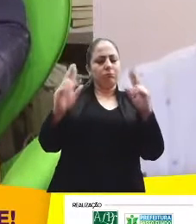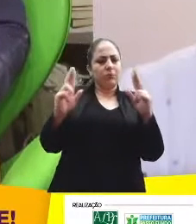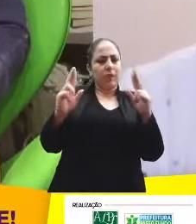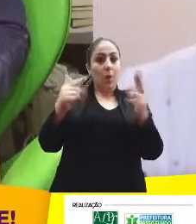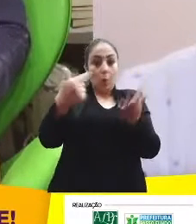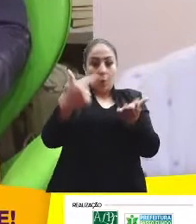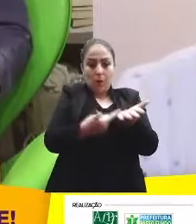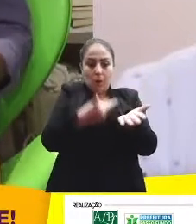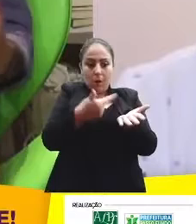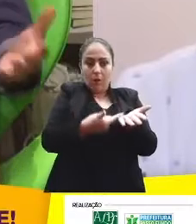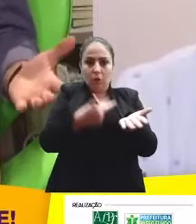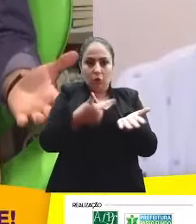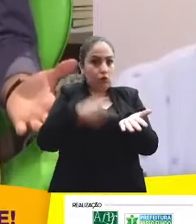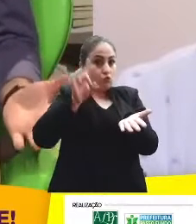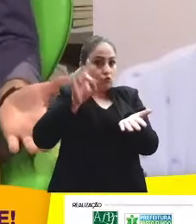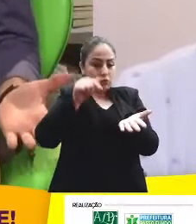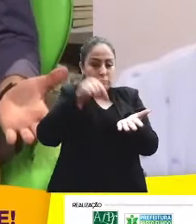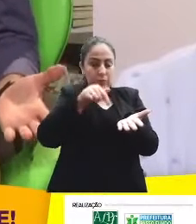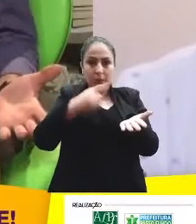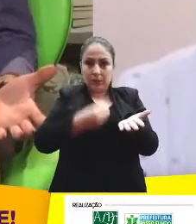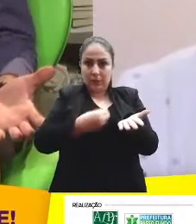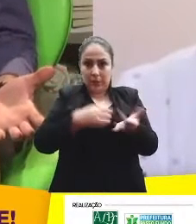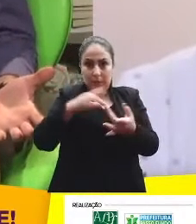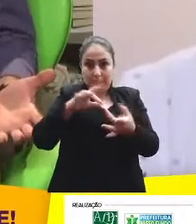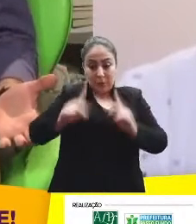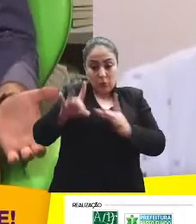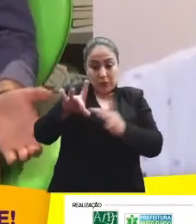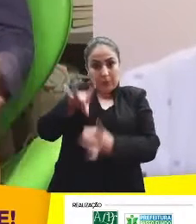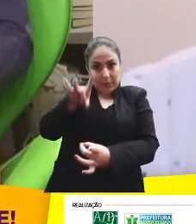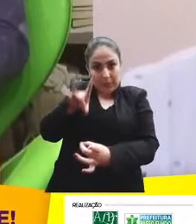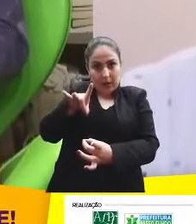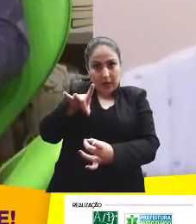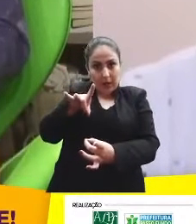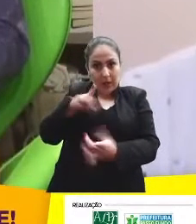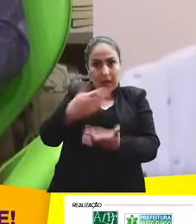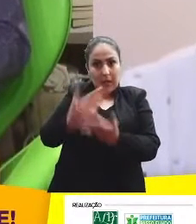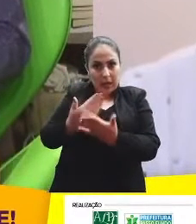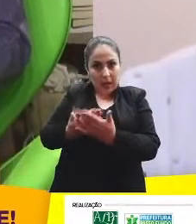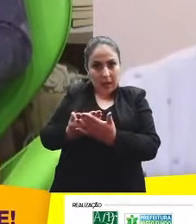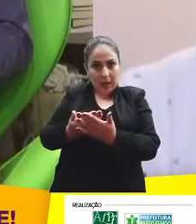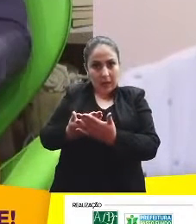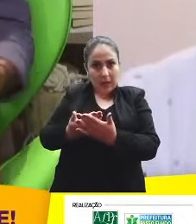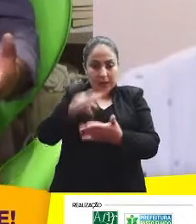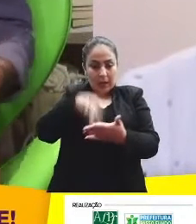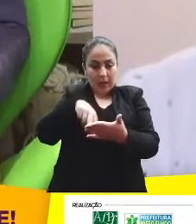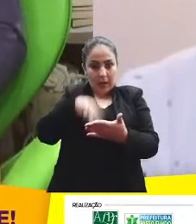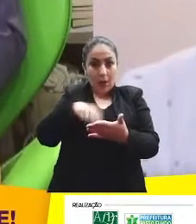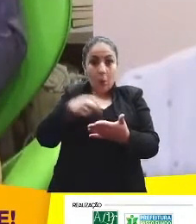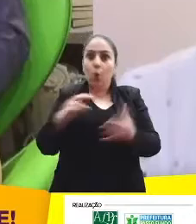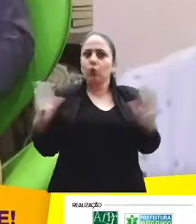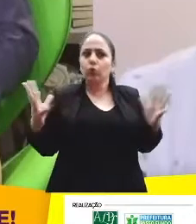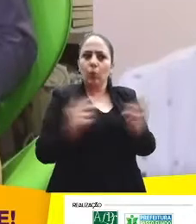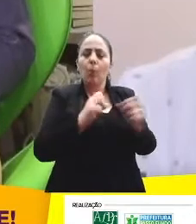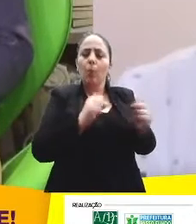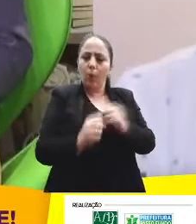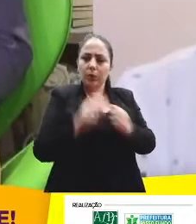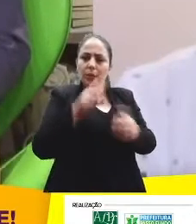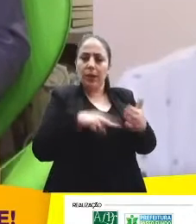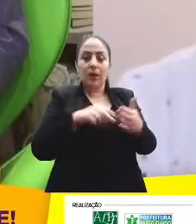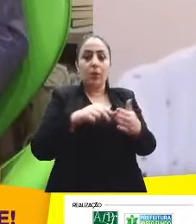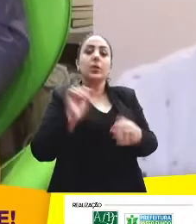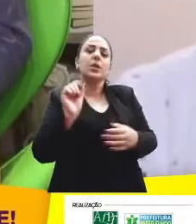um livro que só espírita pode ler? Ou todos nós podemos ler? E o que nós vamos encontrar nesta